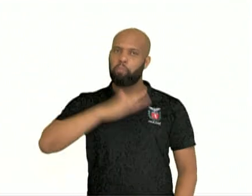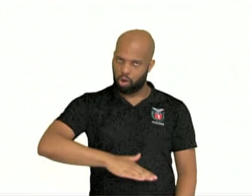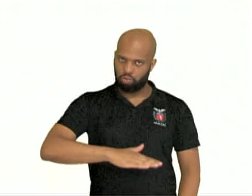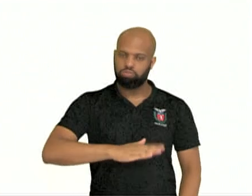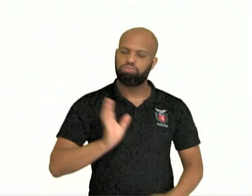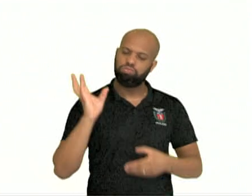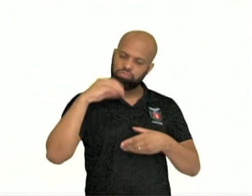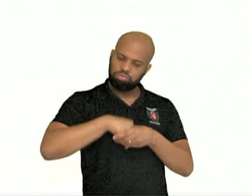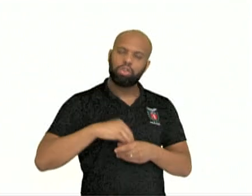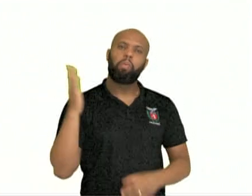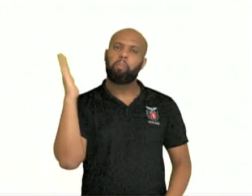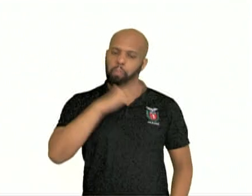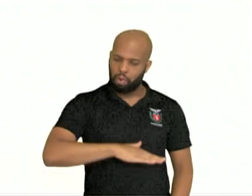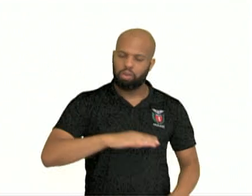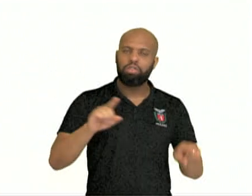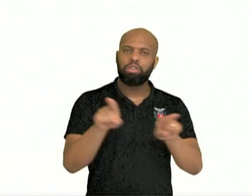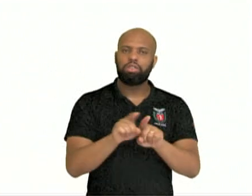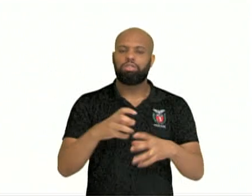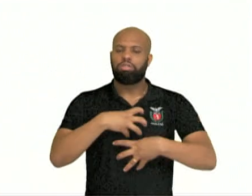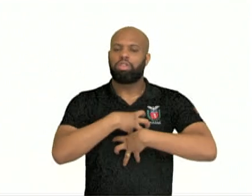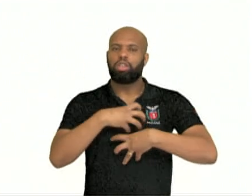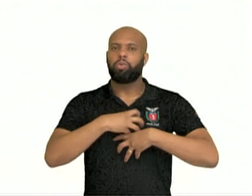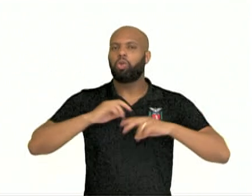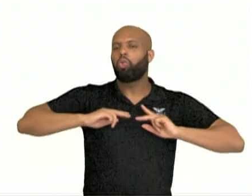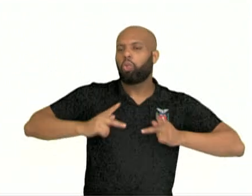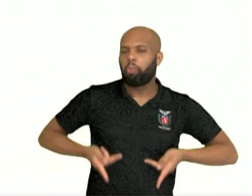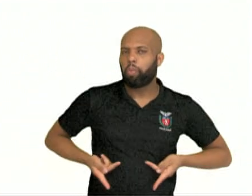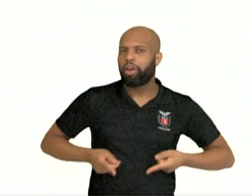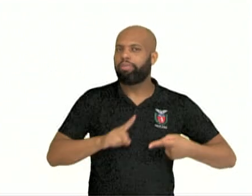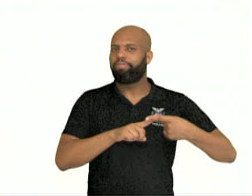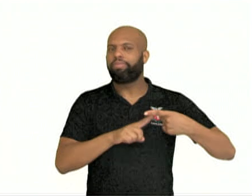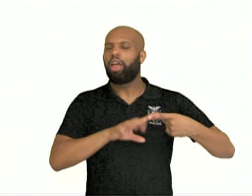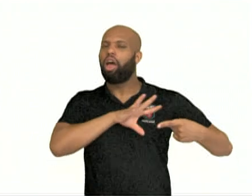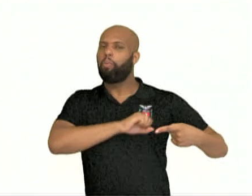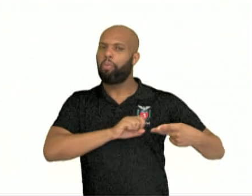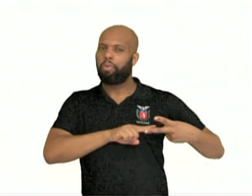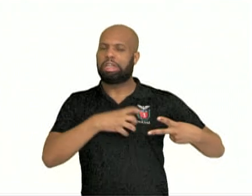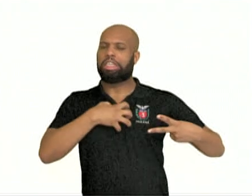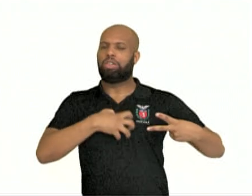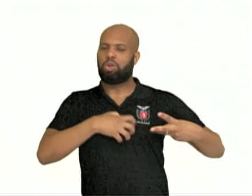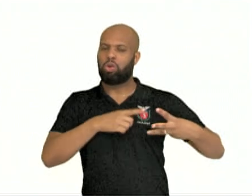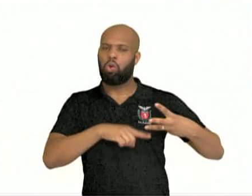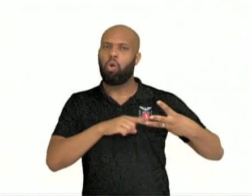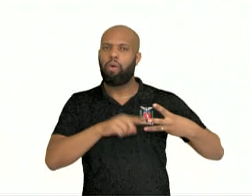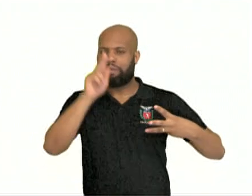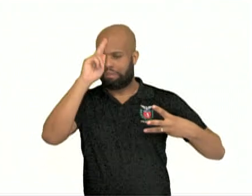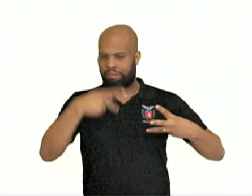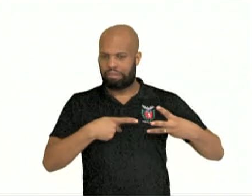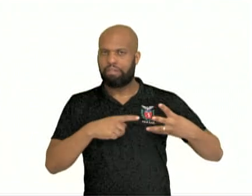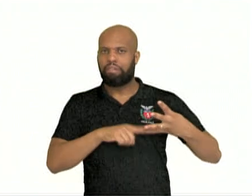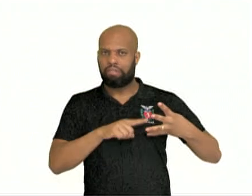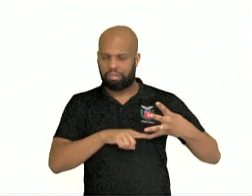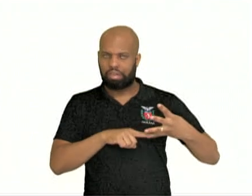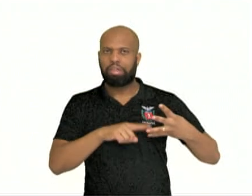E os sentimentos humanos, como o amor, o rancor, a inveja e o egoísmo, interferem na